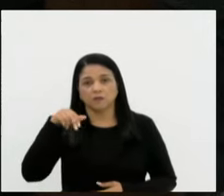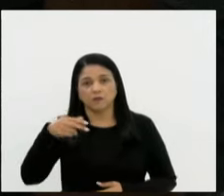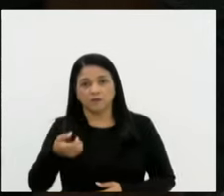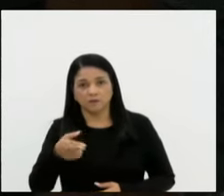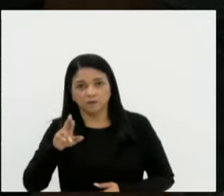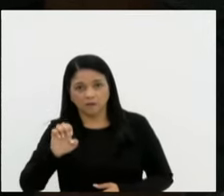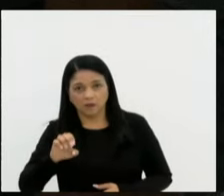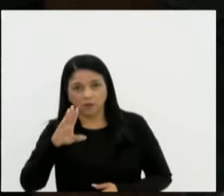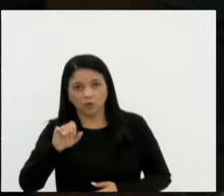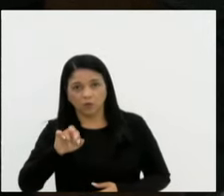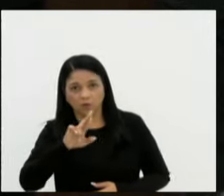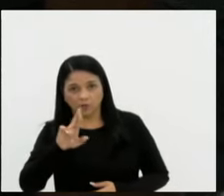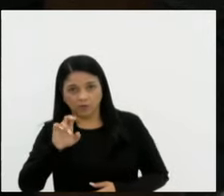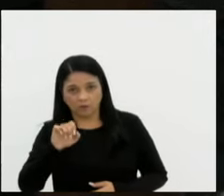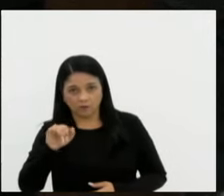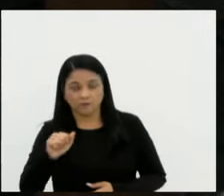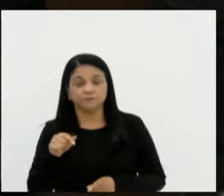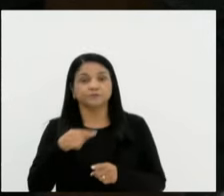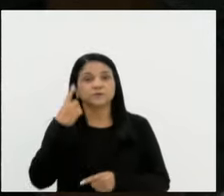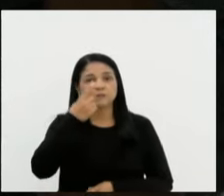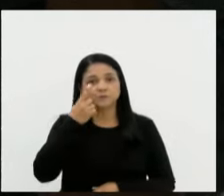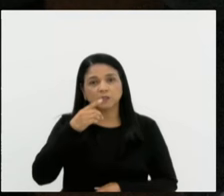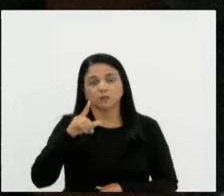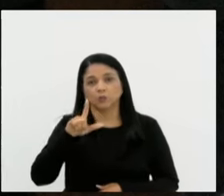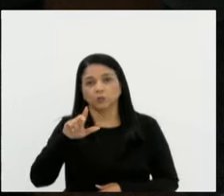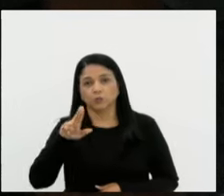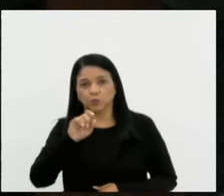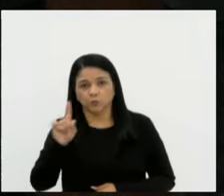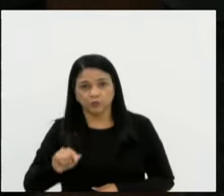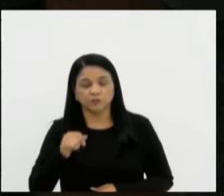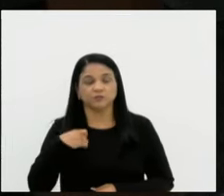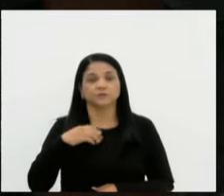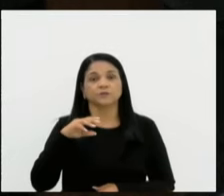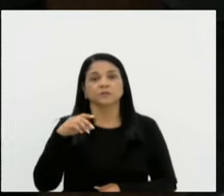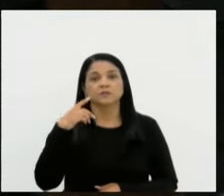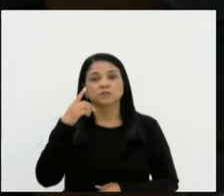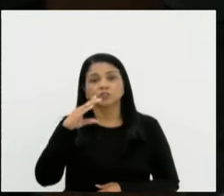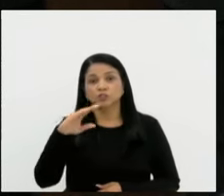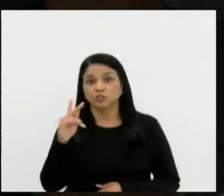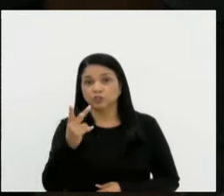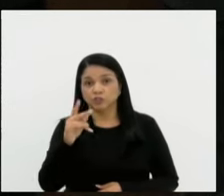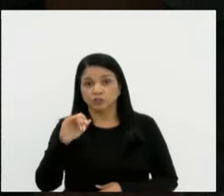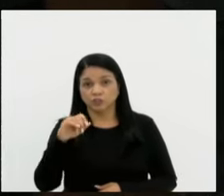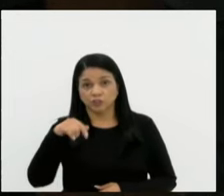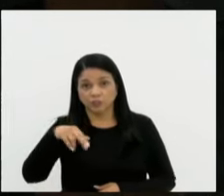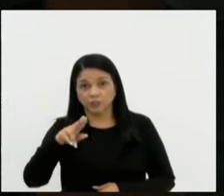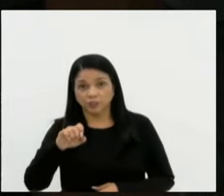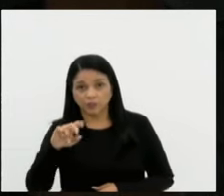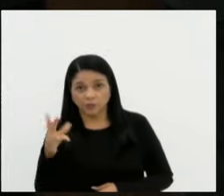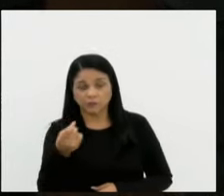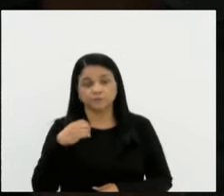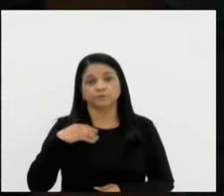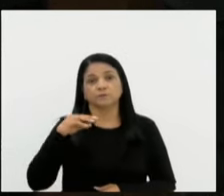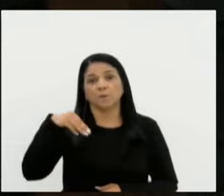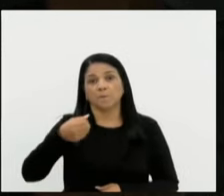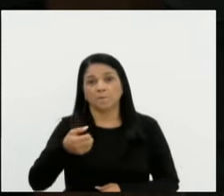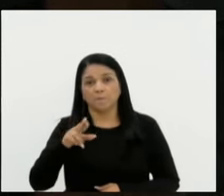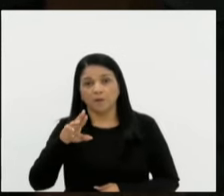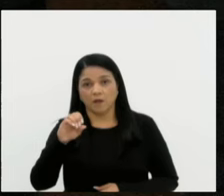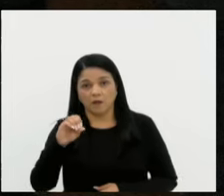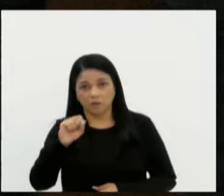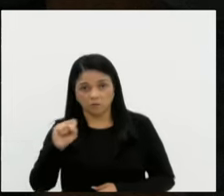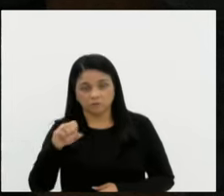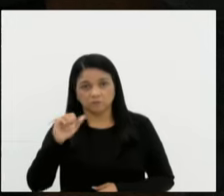gente, deputado Luiz Martins, deputado Chiquinho da Mangueira, deputado Marcos Abraão, deputado